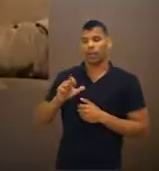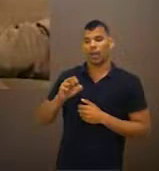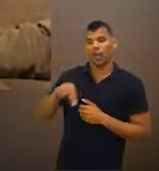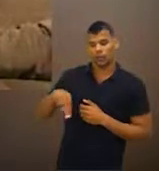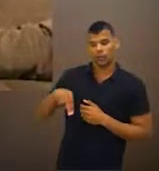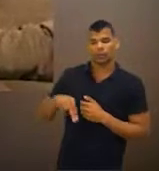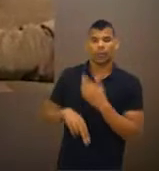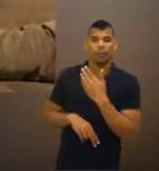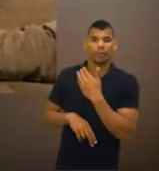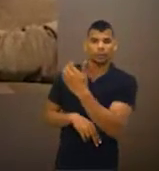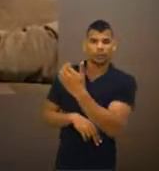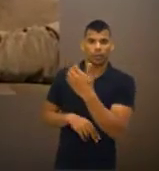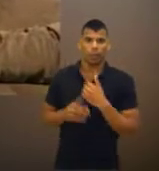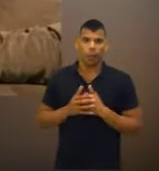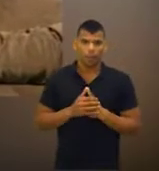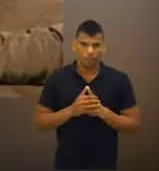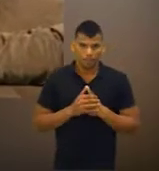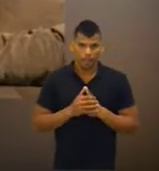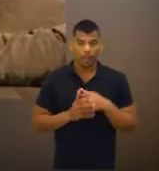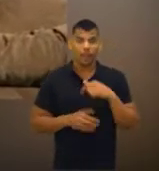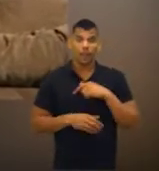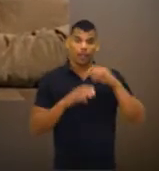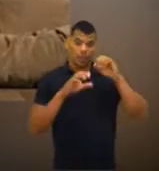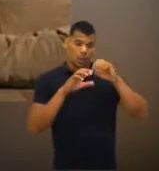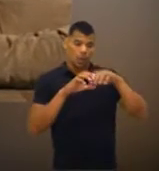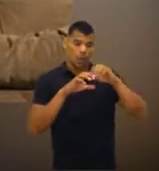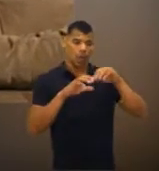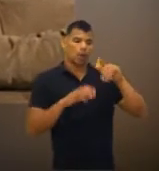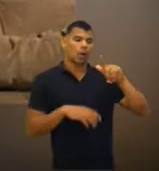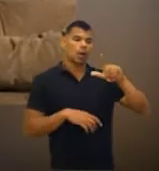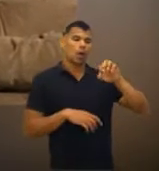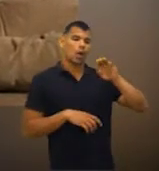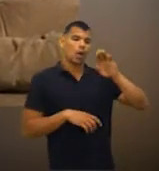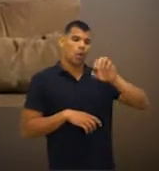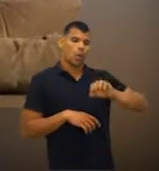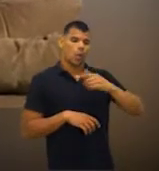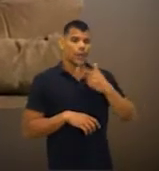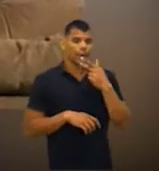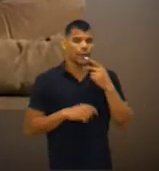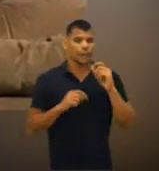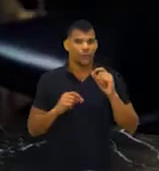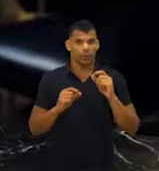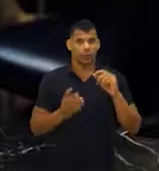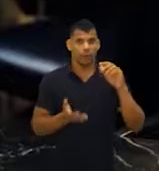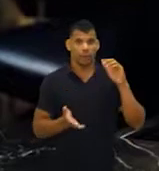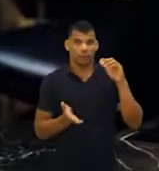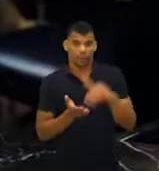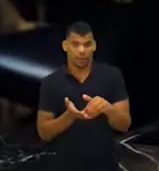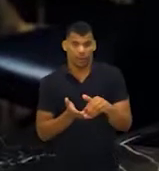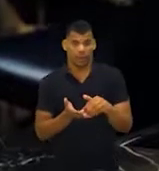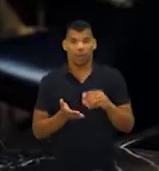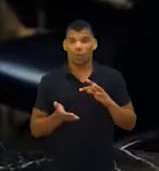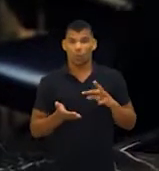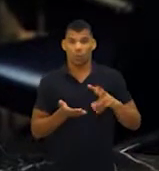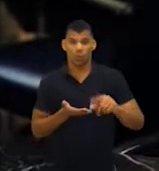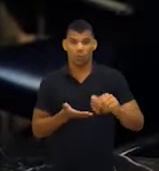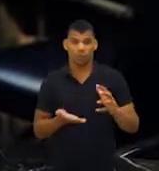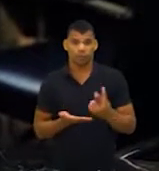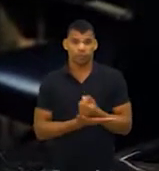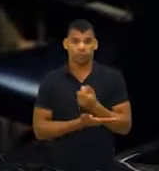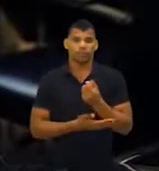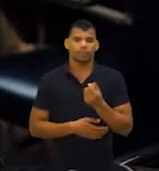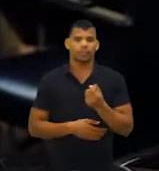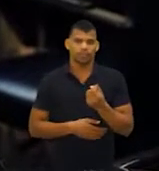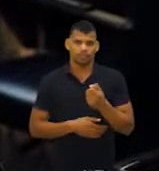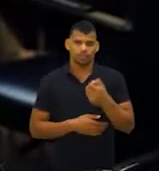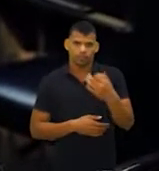perto da Globo. Então eu disse para mim uma frase que eu sempre digo: no final tudo vai dar certo. Não deu certo ainda porque não chegou no final. E